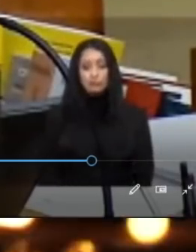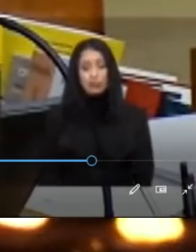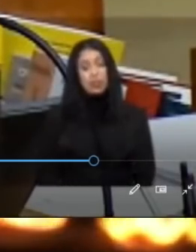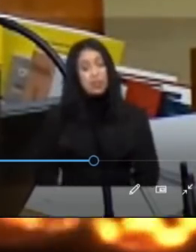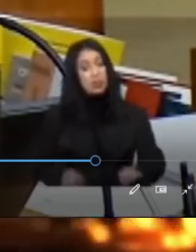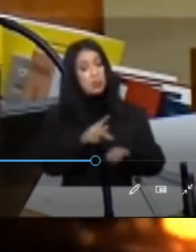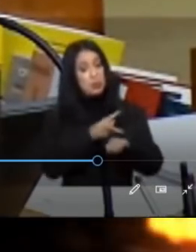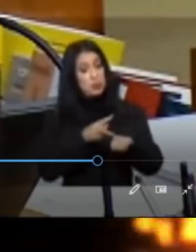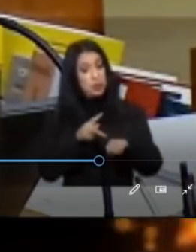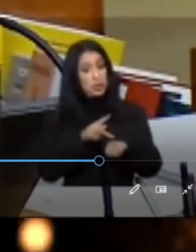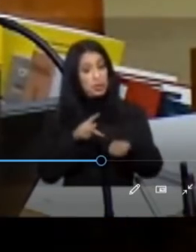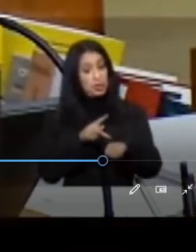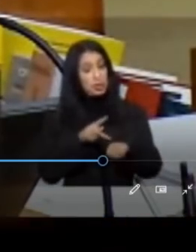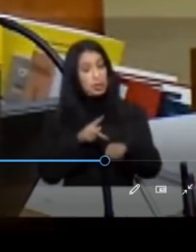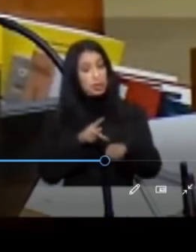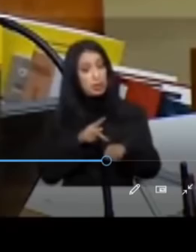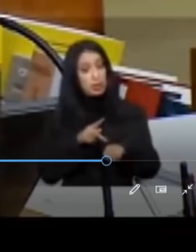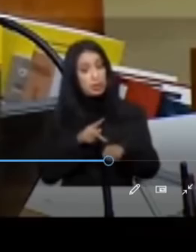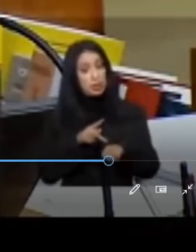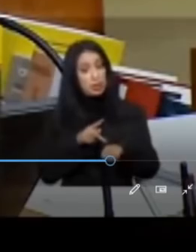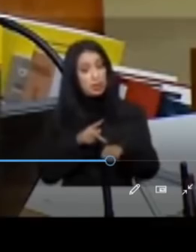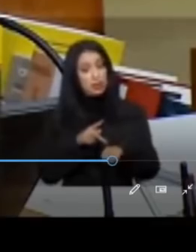Ah e por países